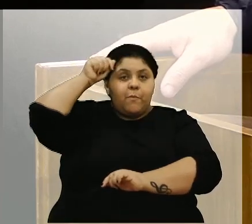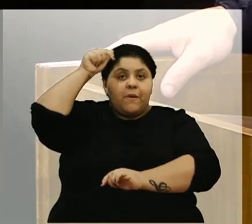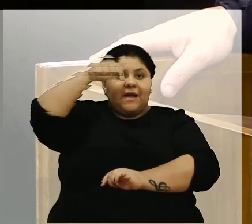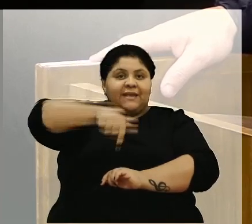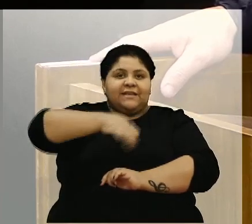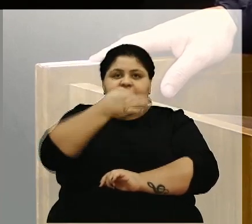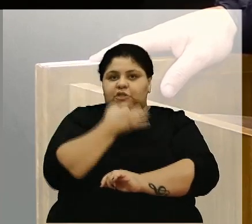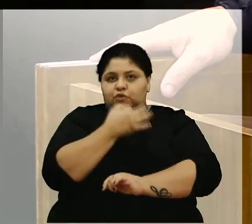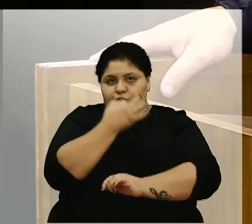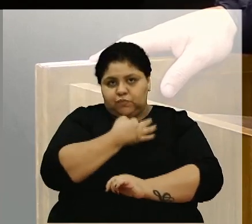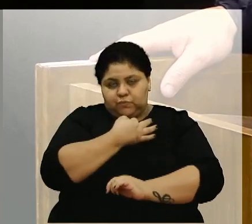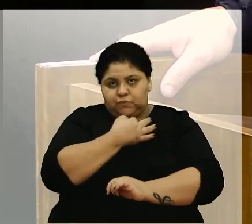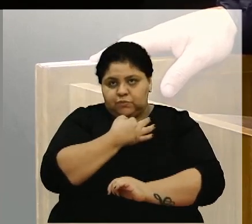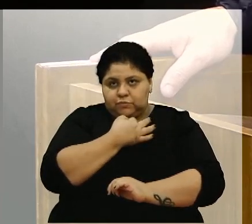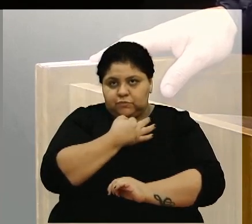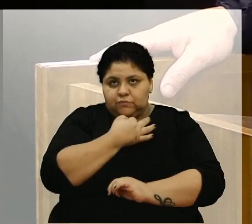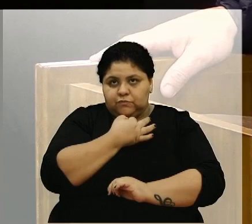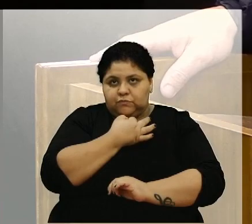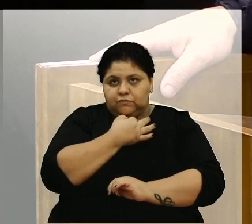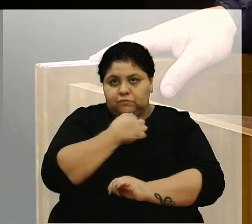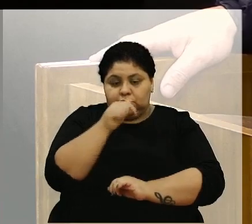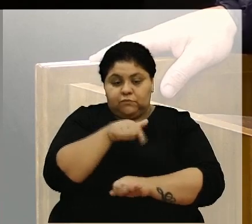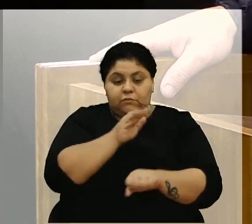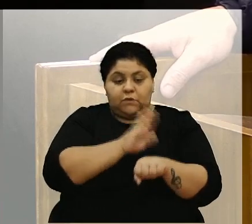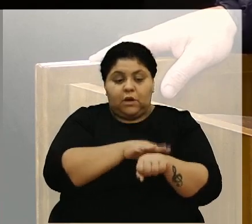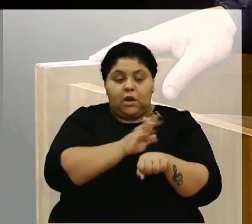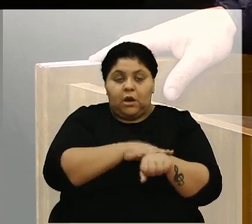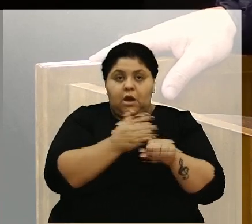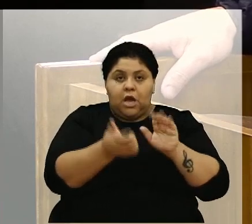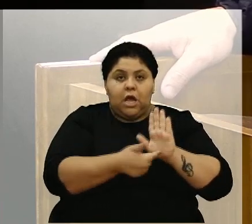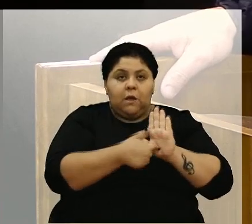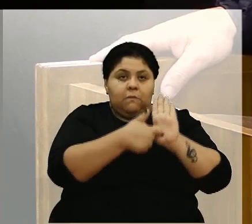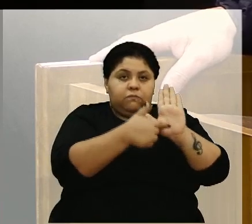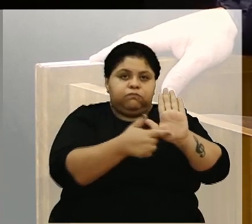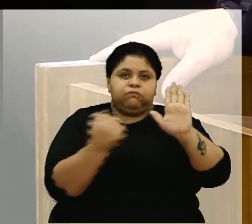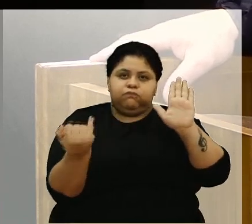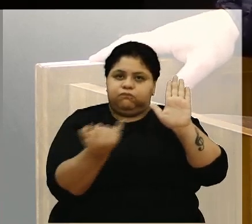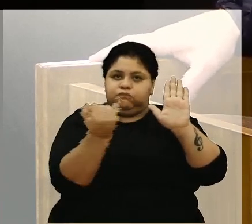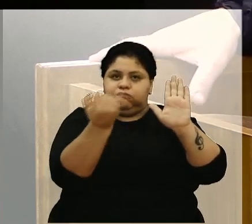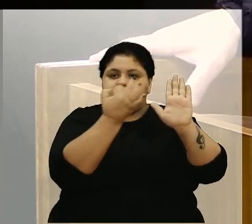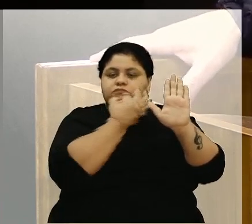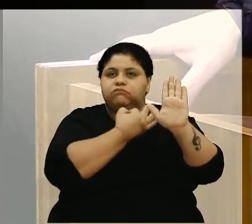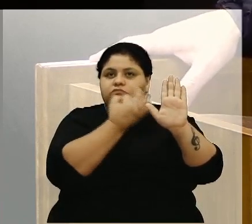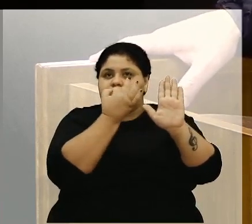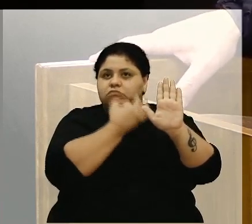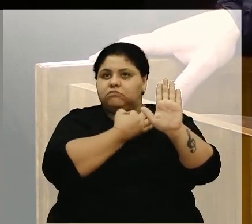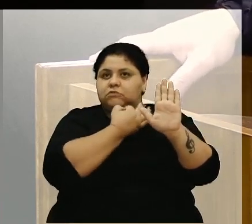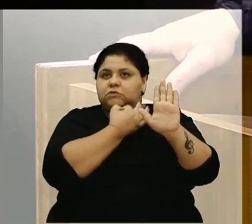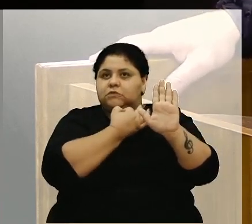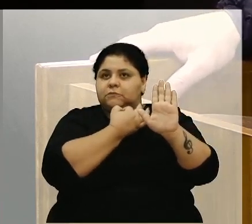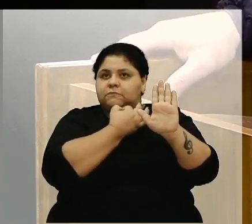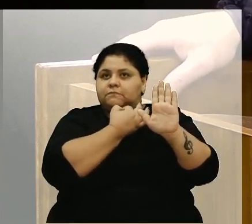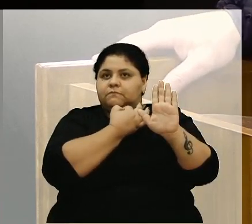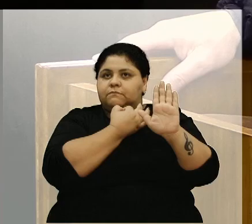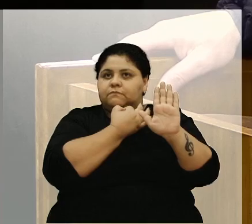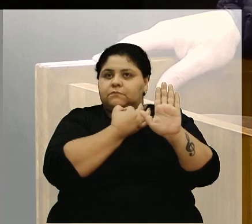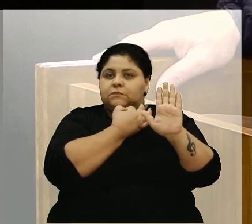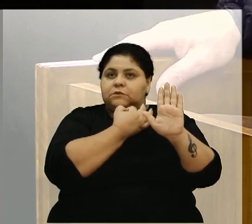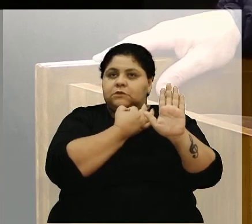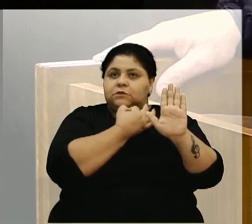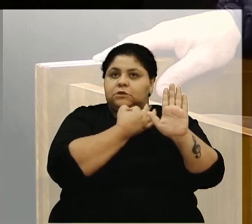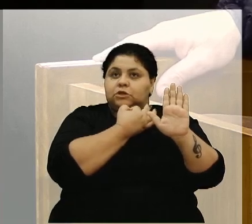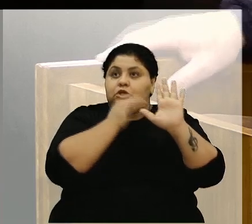Sul. Nesse momento, mostrando a importância de Caxias do Sul para o cenário, não só gaúcho, mas a